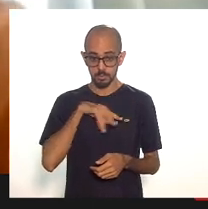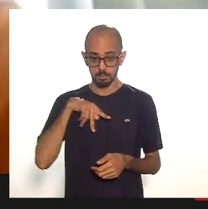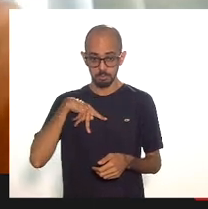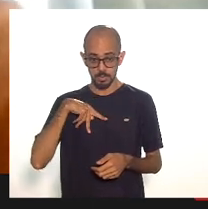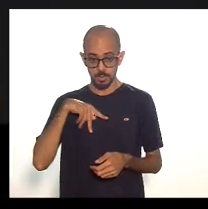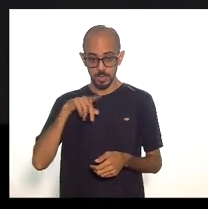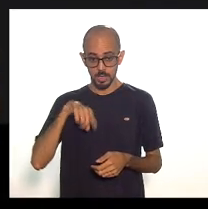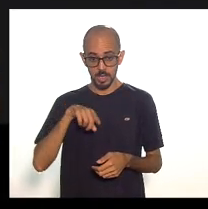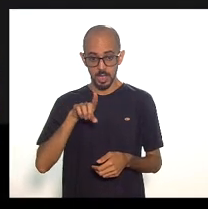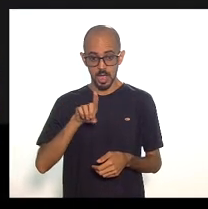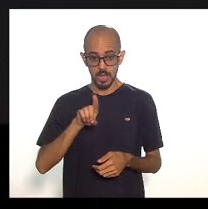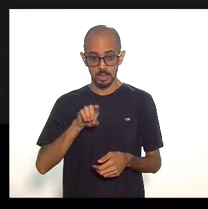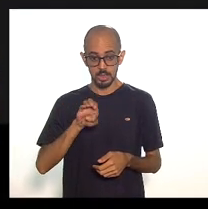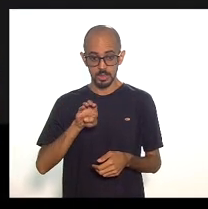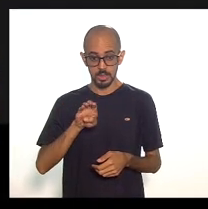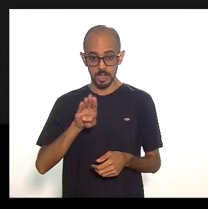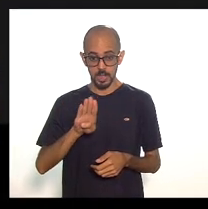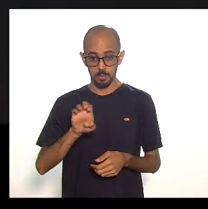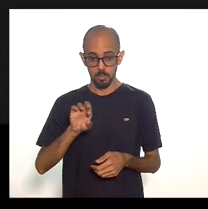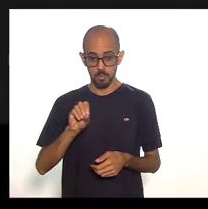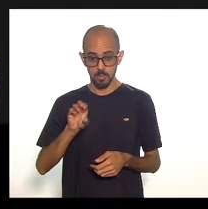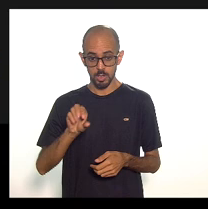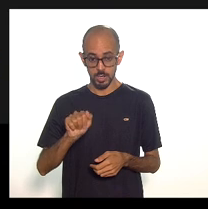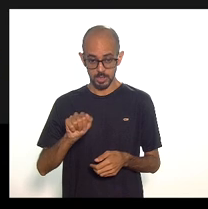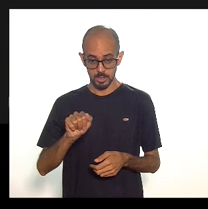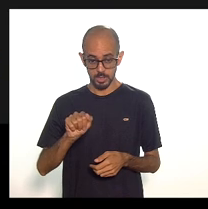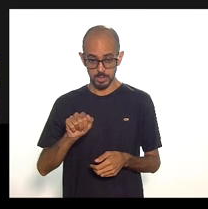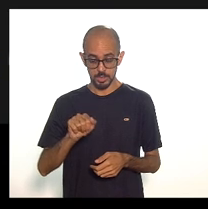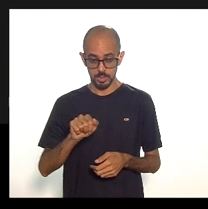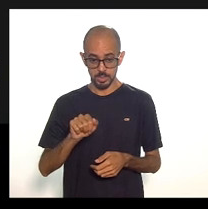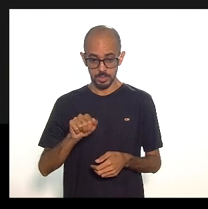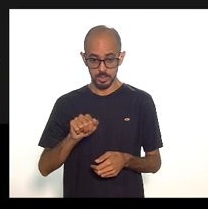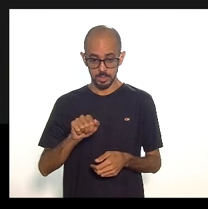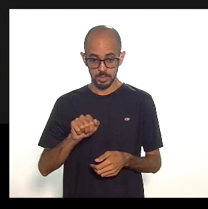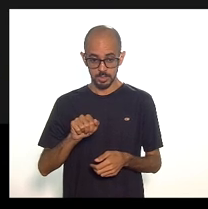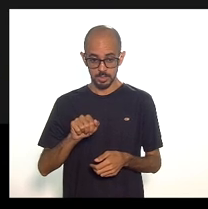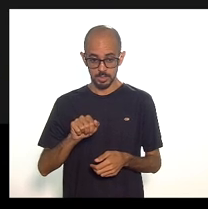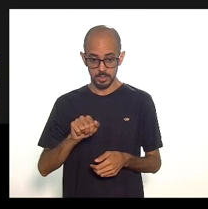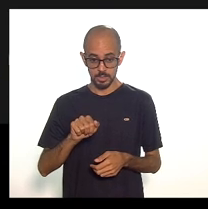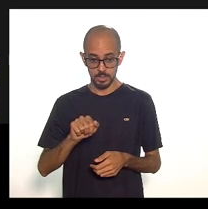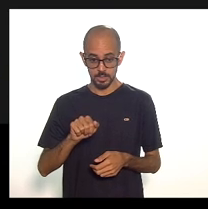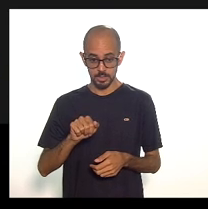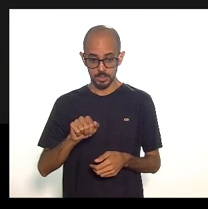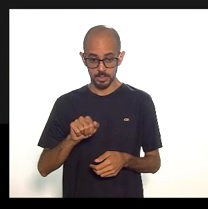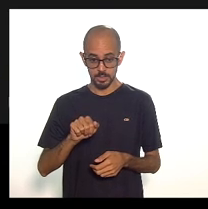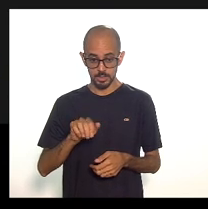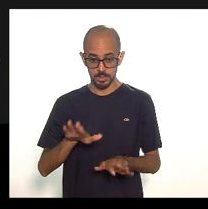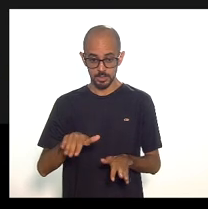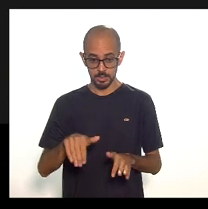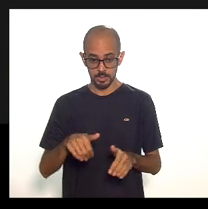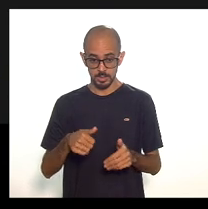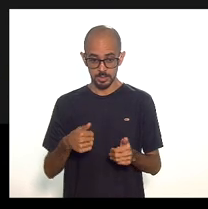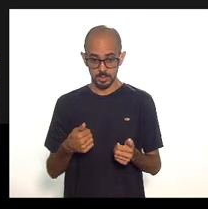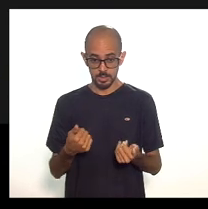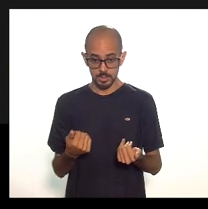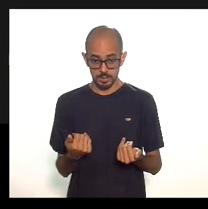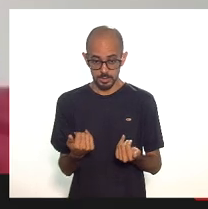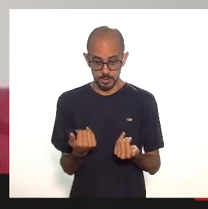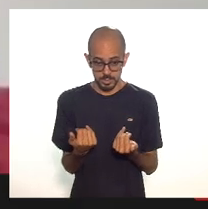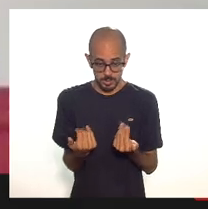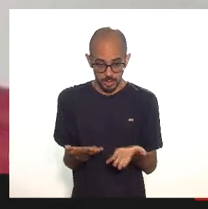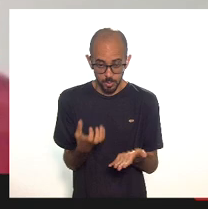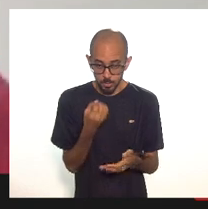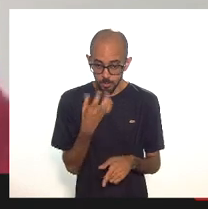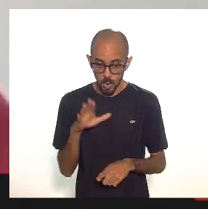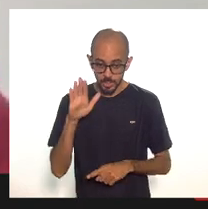Cage. Isso. Pois não, então, por favor. Exato, eu estou aqui. Boa tarde